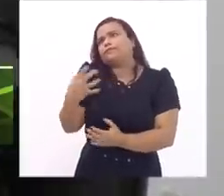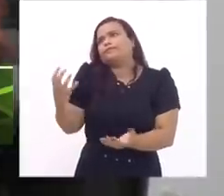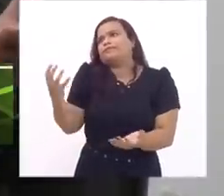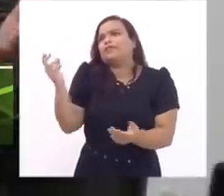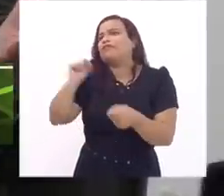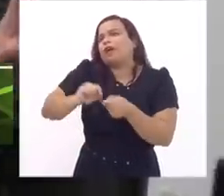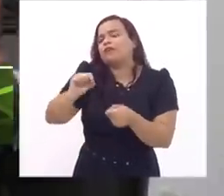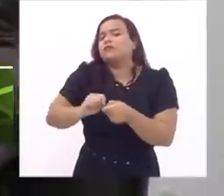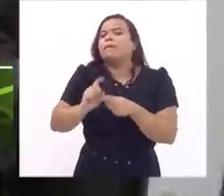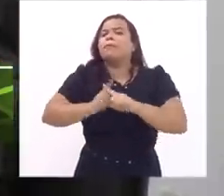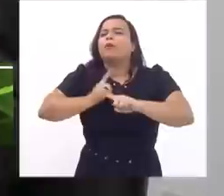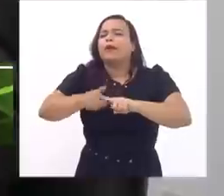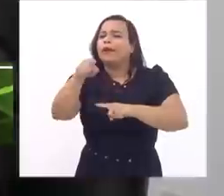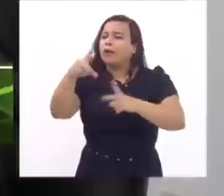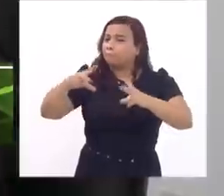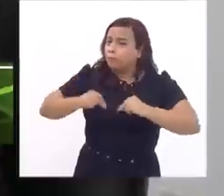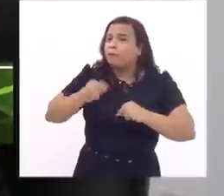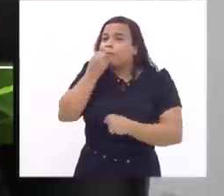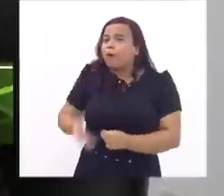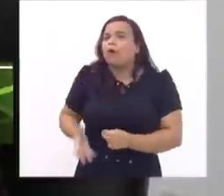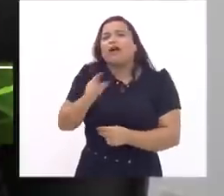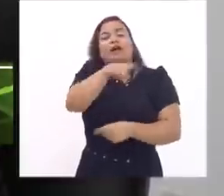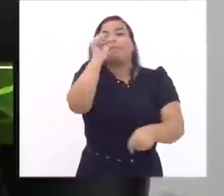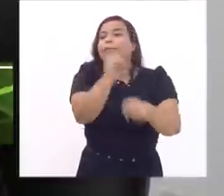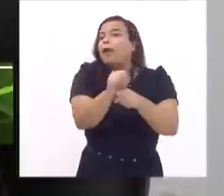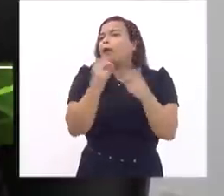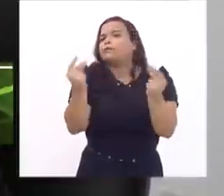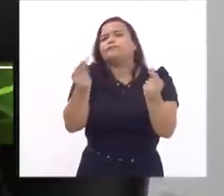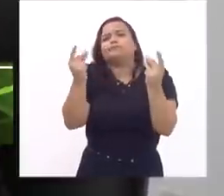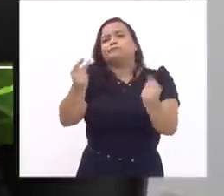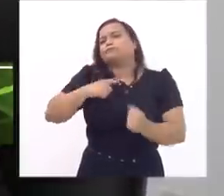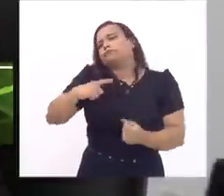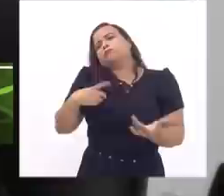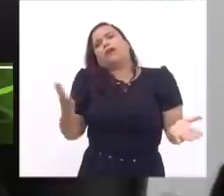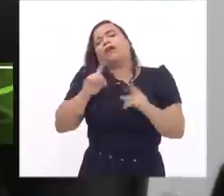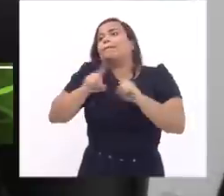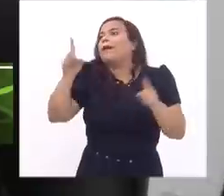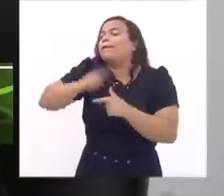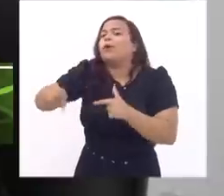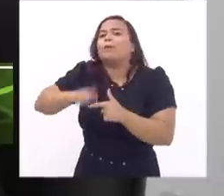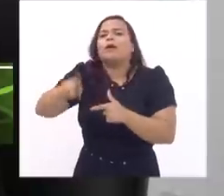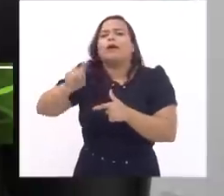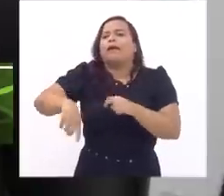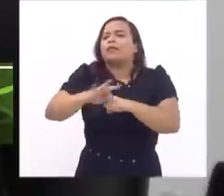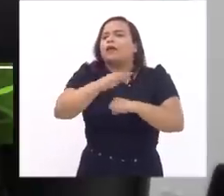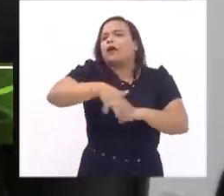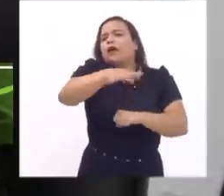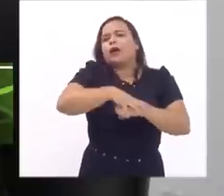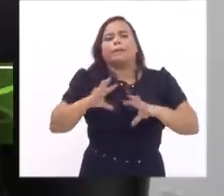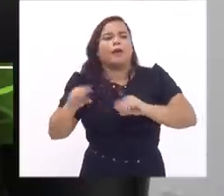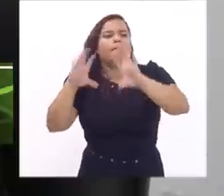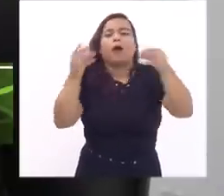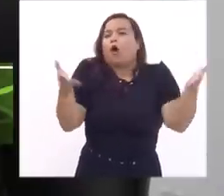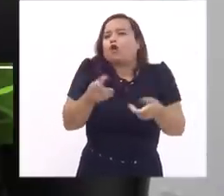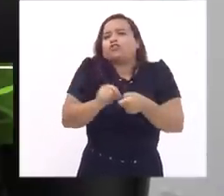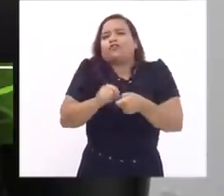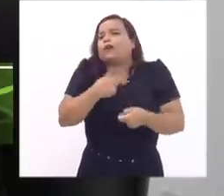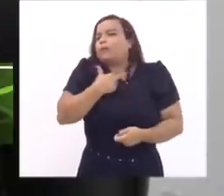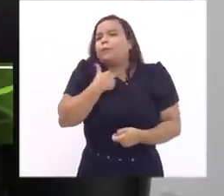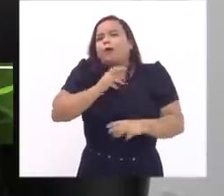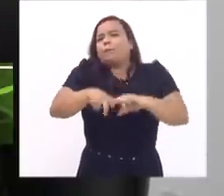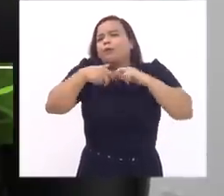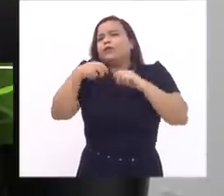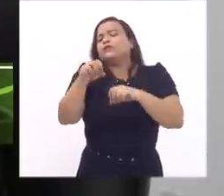bom. Vossa Excelência traz uma questão... Está congelado há muito tempo, 3.600. Mas não tem, o problema é que, tecnicamente, não vai ter como fazer hoje, por causa do sistema.